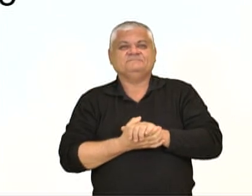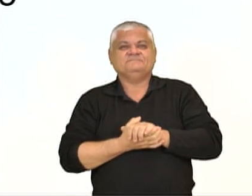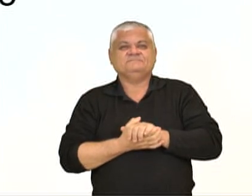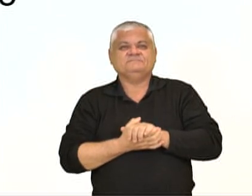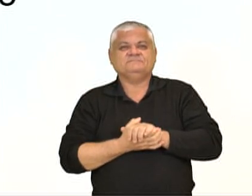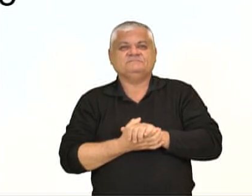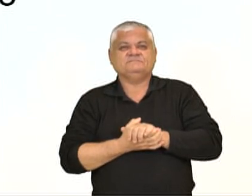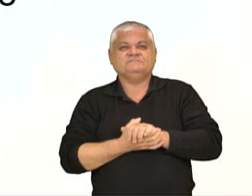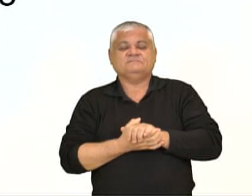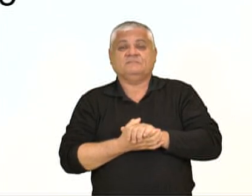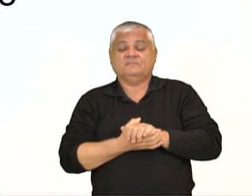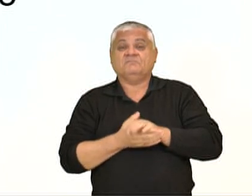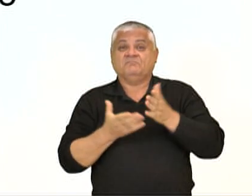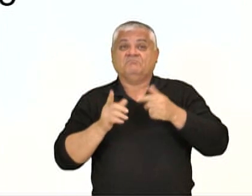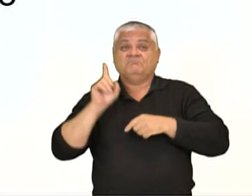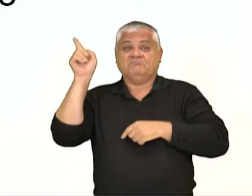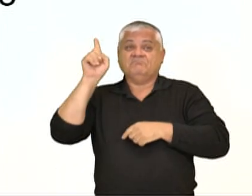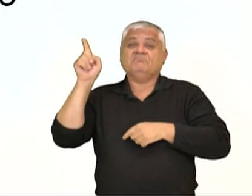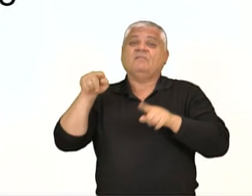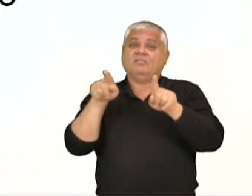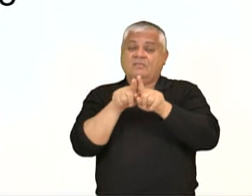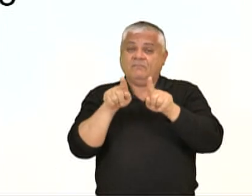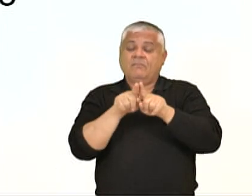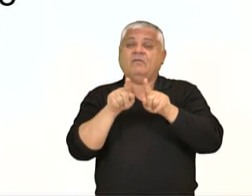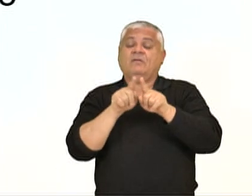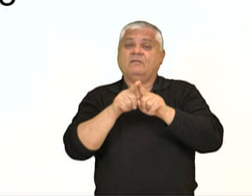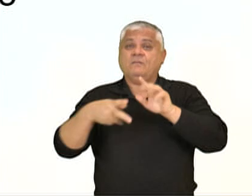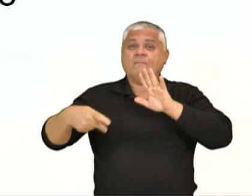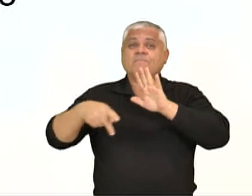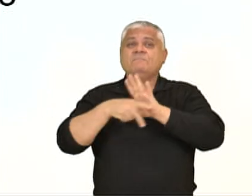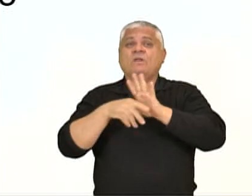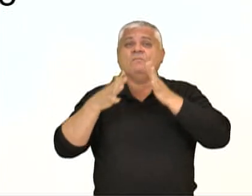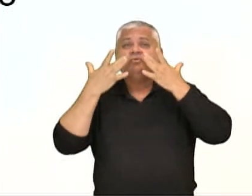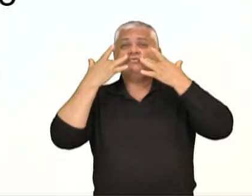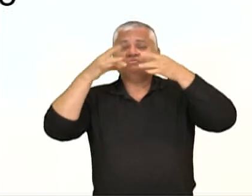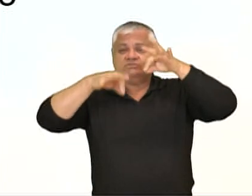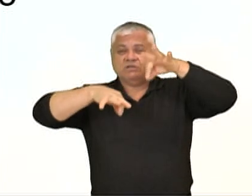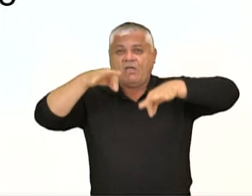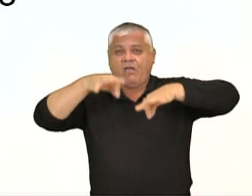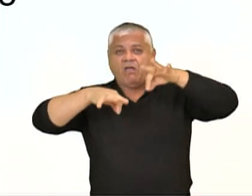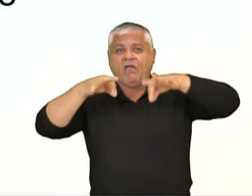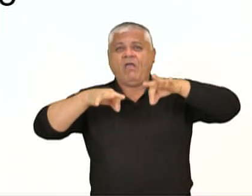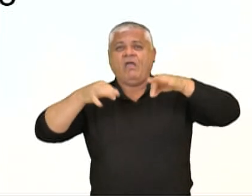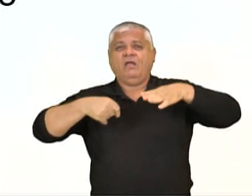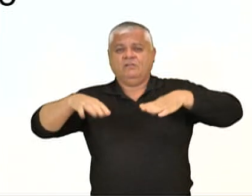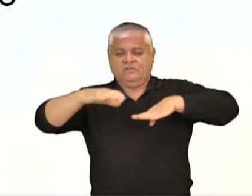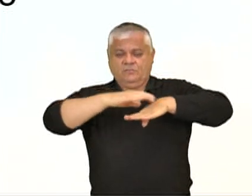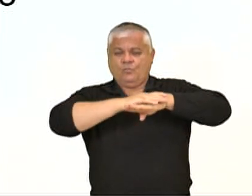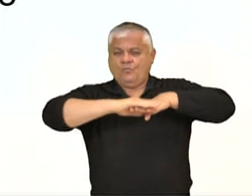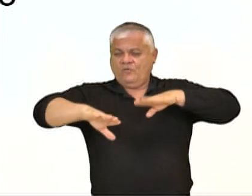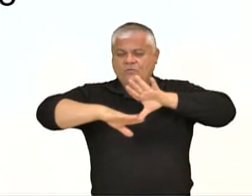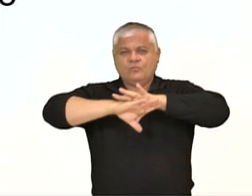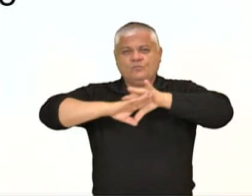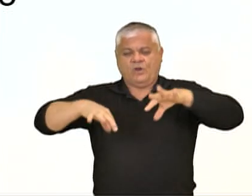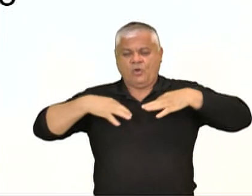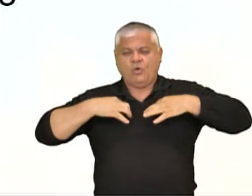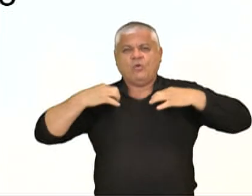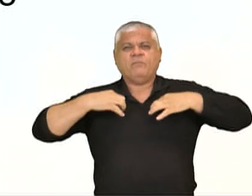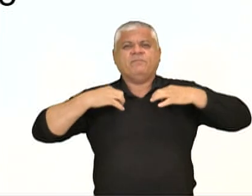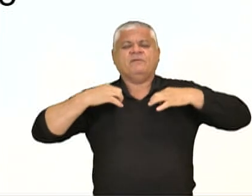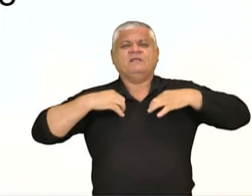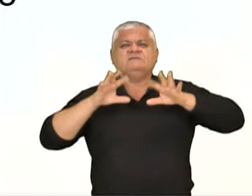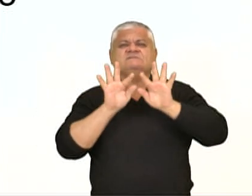E contemporâneo, aqui também. Contemporâneo, pode ver que ela está descalça, roupas bem leves,